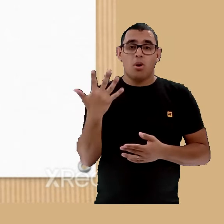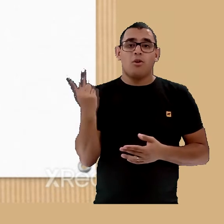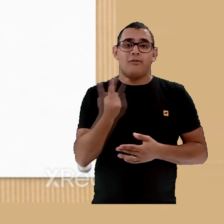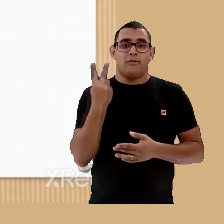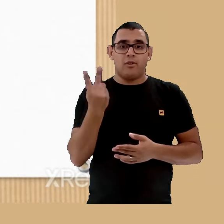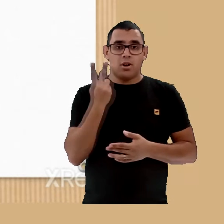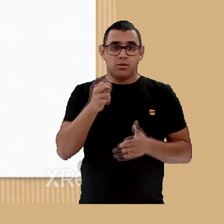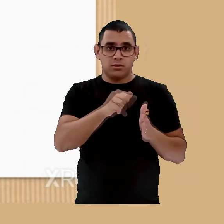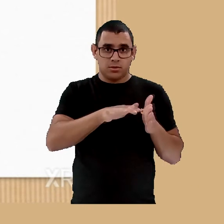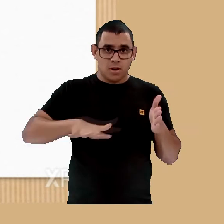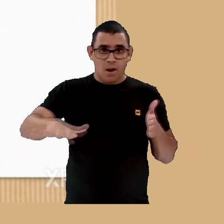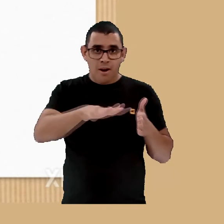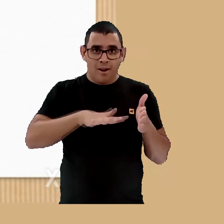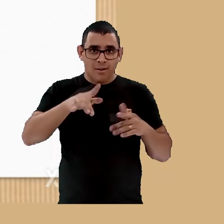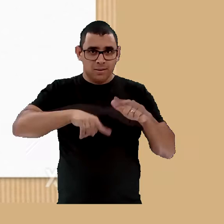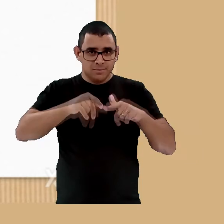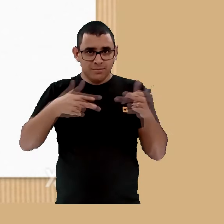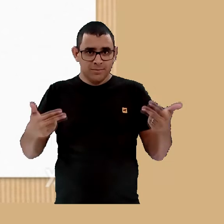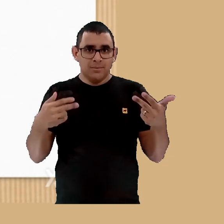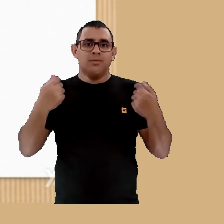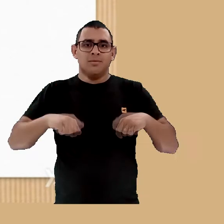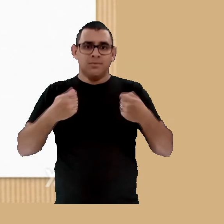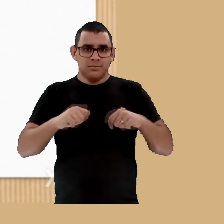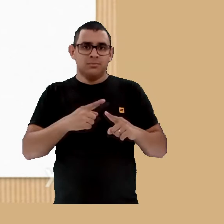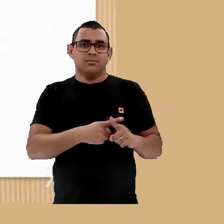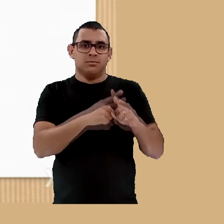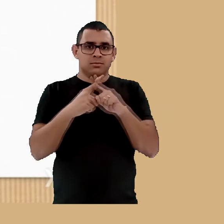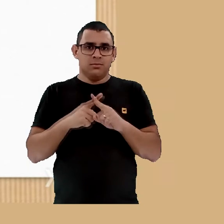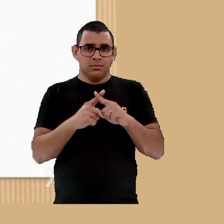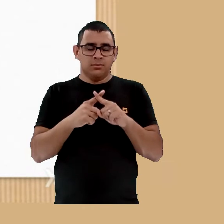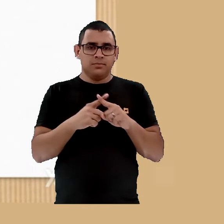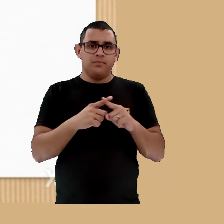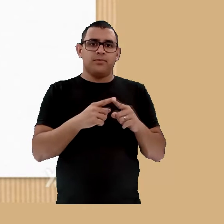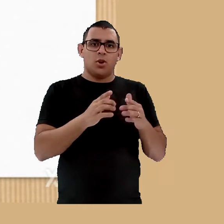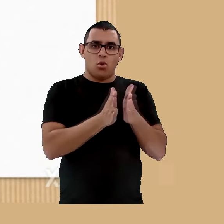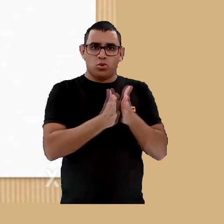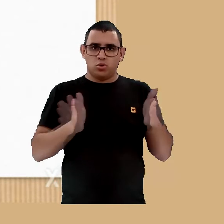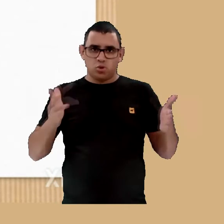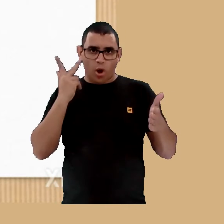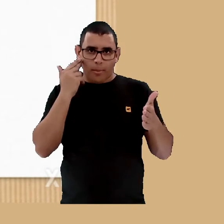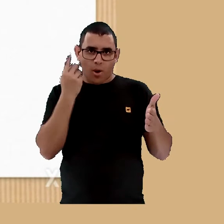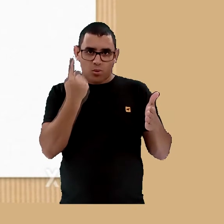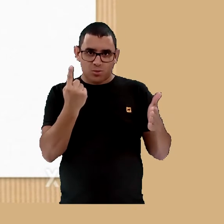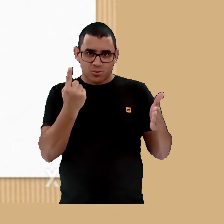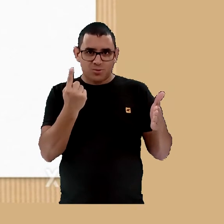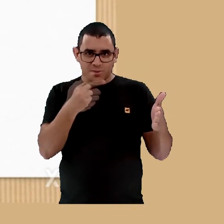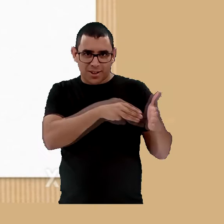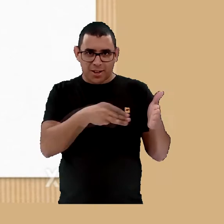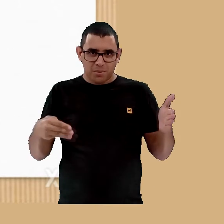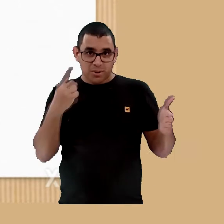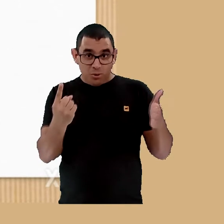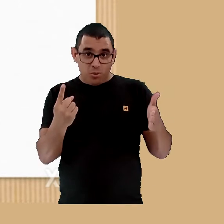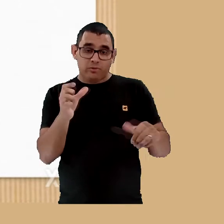de dilatação superficial do material, nós vamos multiplicar o linear por 2. Então, se a questão deu